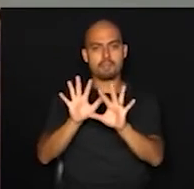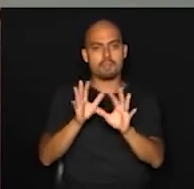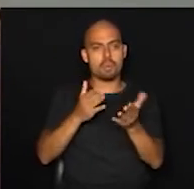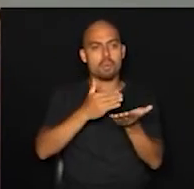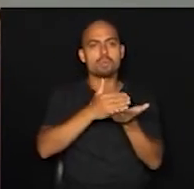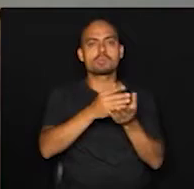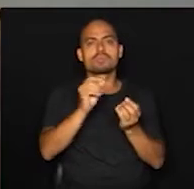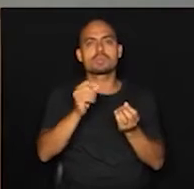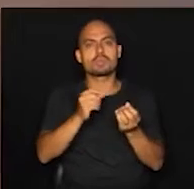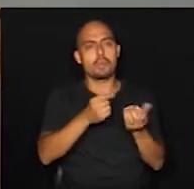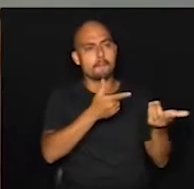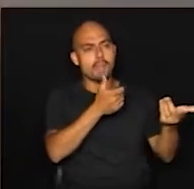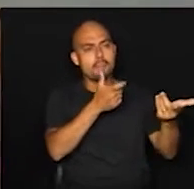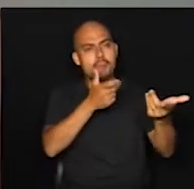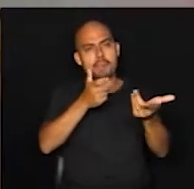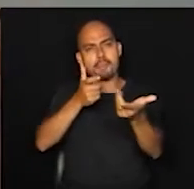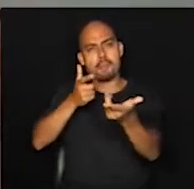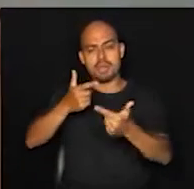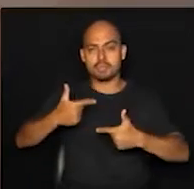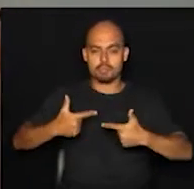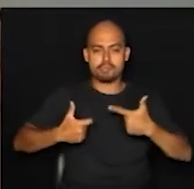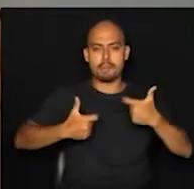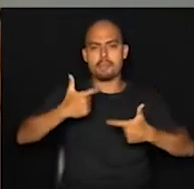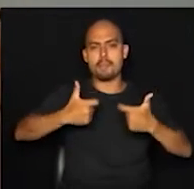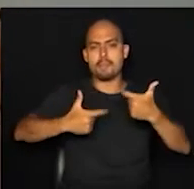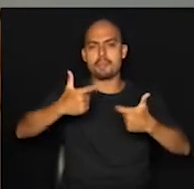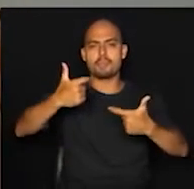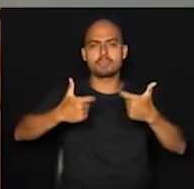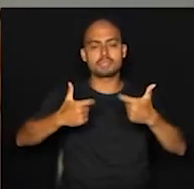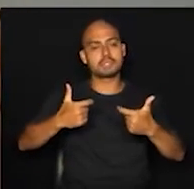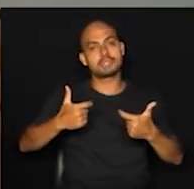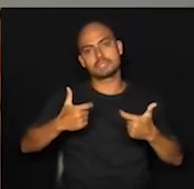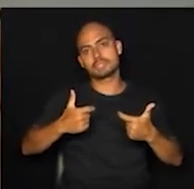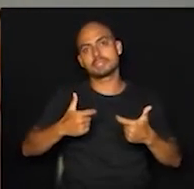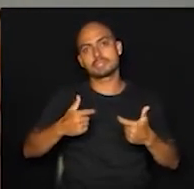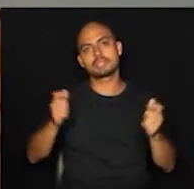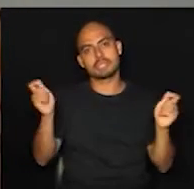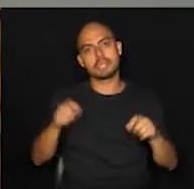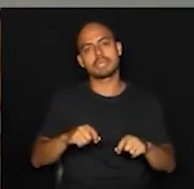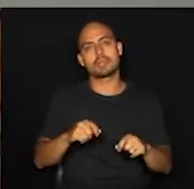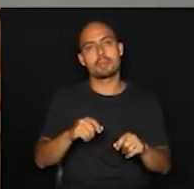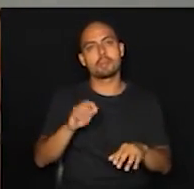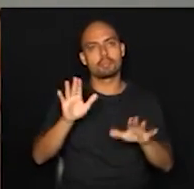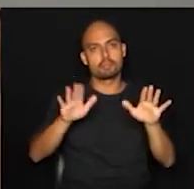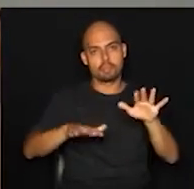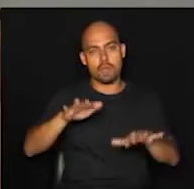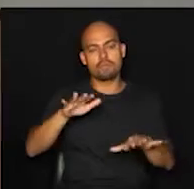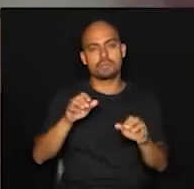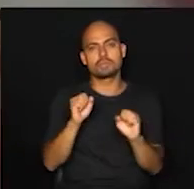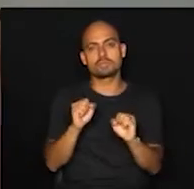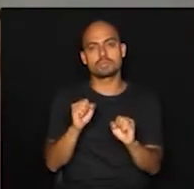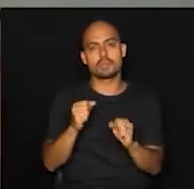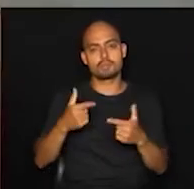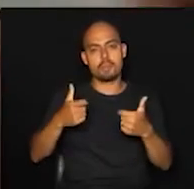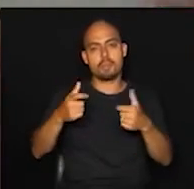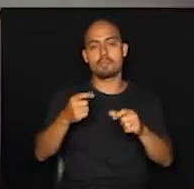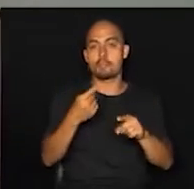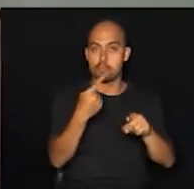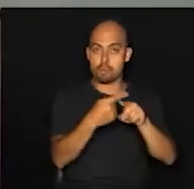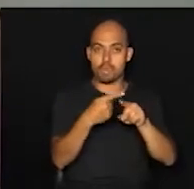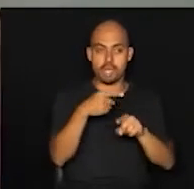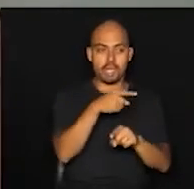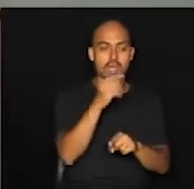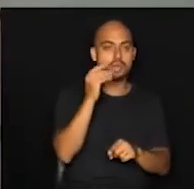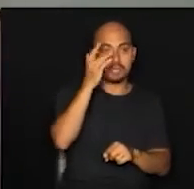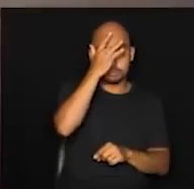outras que estavam desleais ao Império. Ia ser uma guerra ali, que talvez, inclusive, desse em guerra civil, porque os negros, muito provavelmente, iam